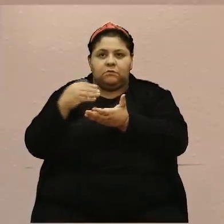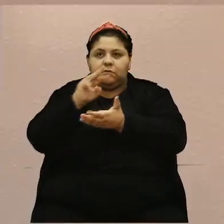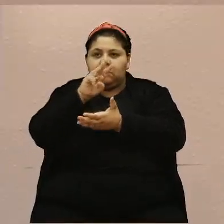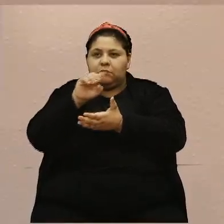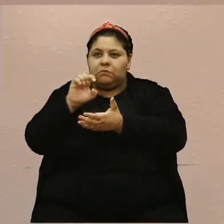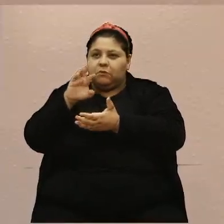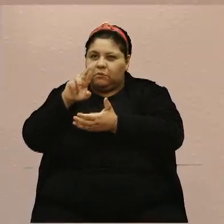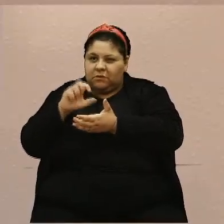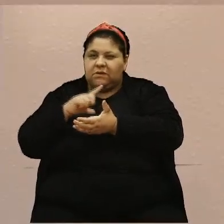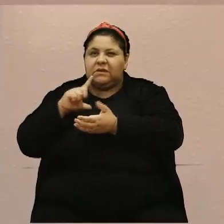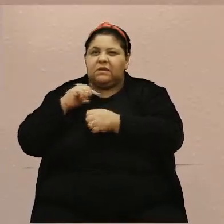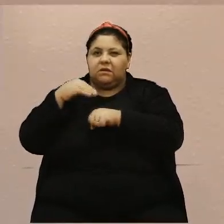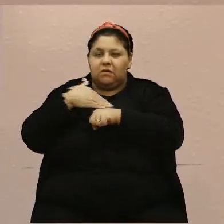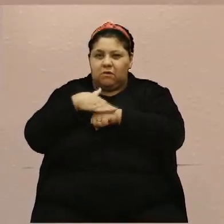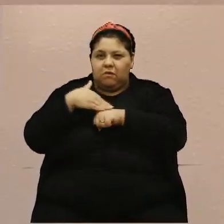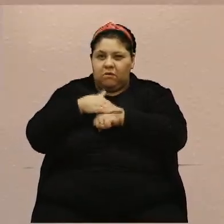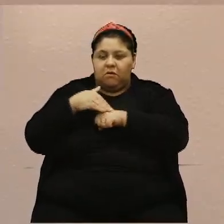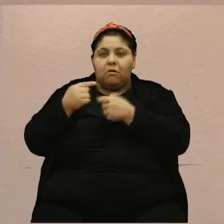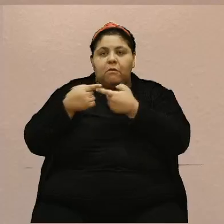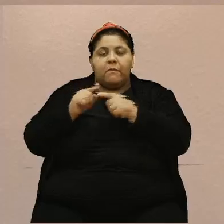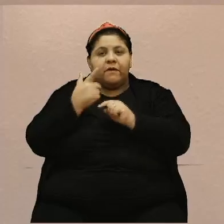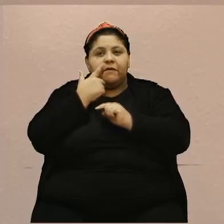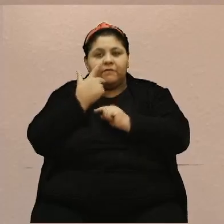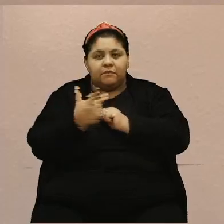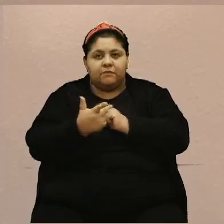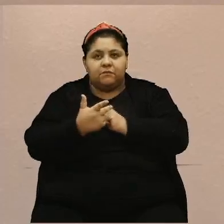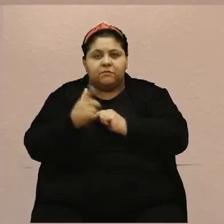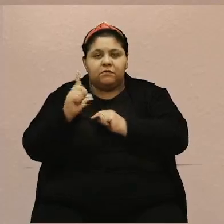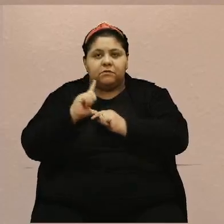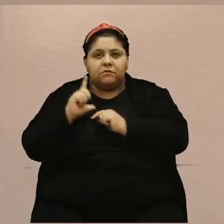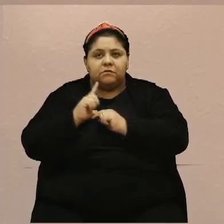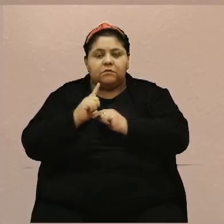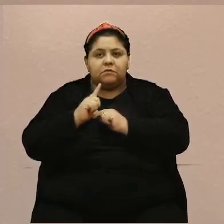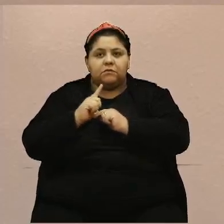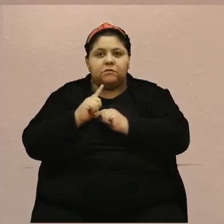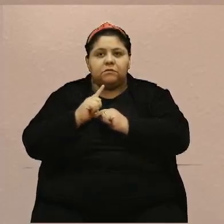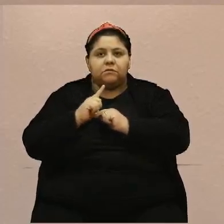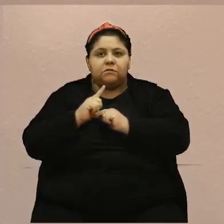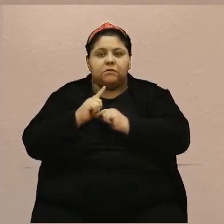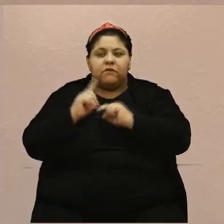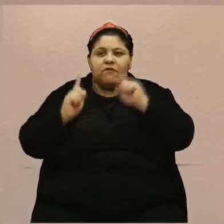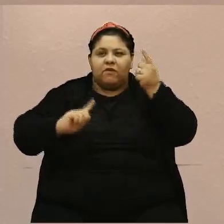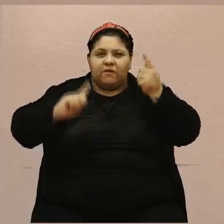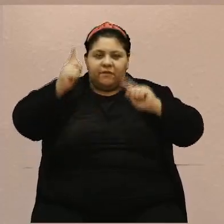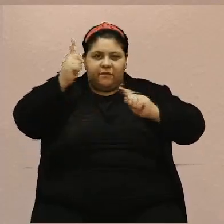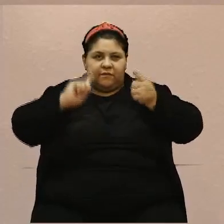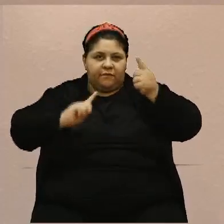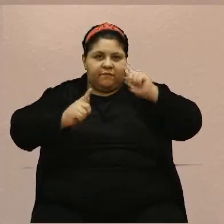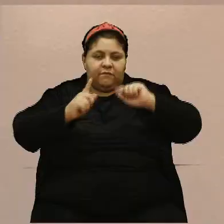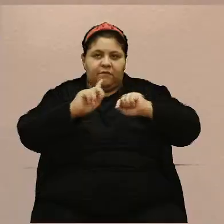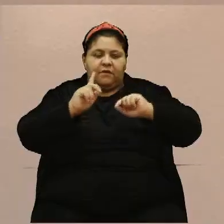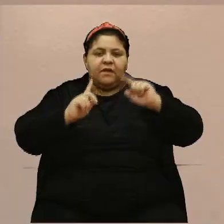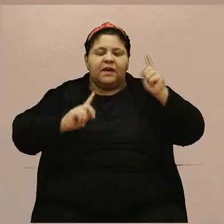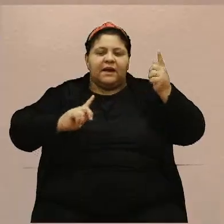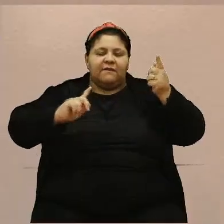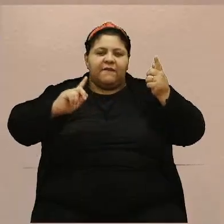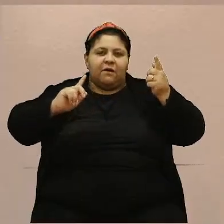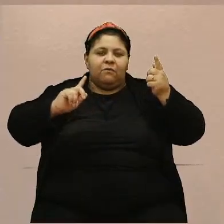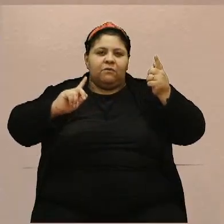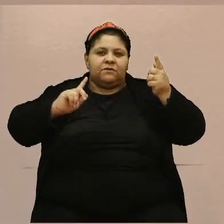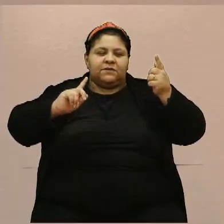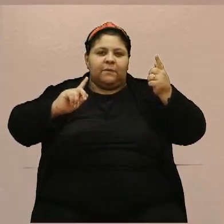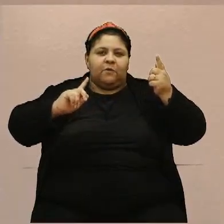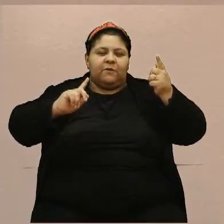um bom diálogo, conversa, mas eu digo que houve ali na questão quando teve o carnaval e e não estou falando nem do carnaval de rua, eu estou falando